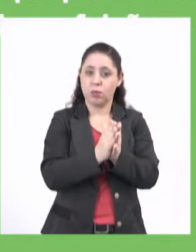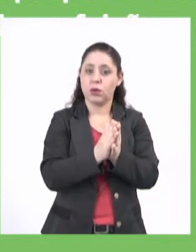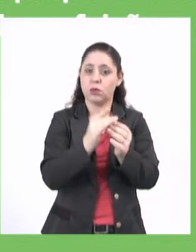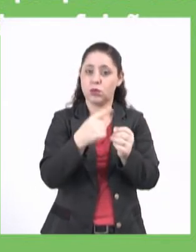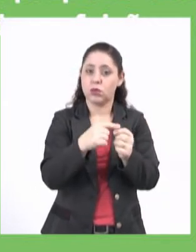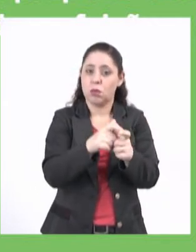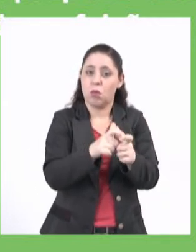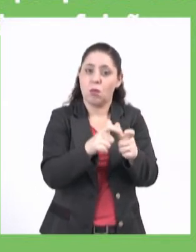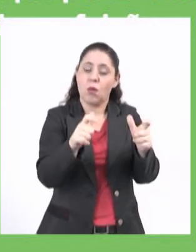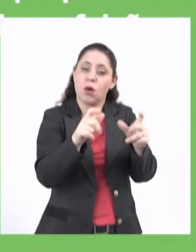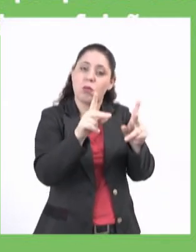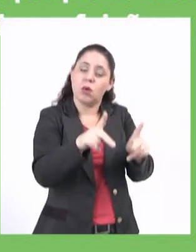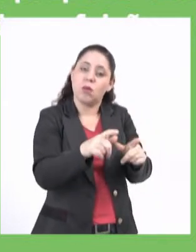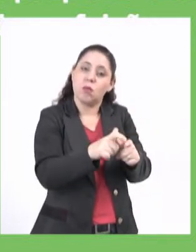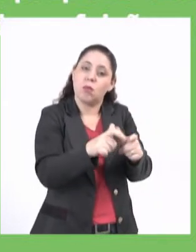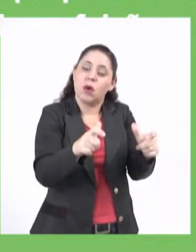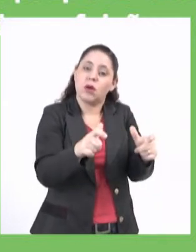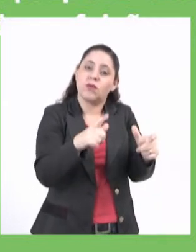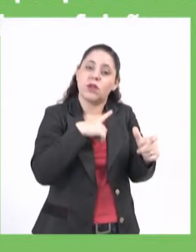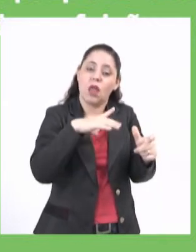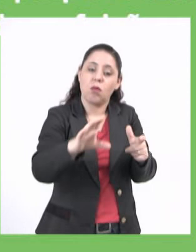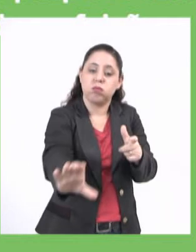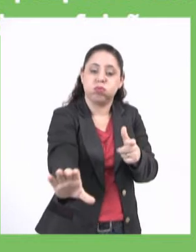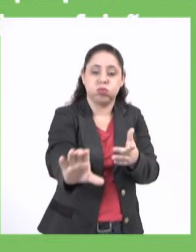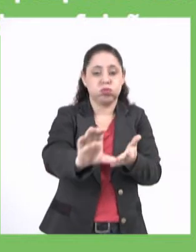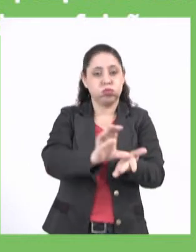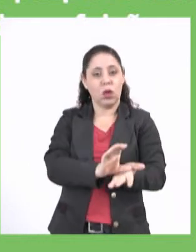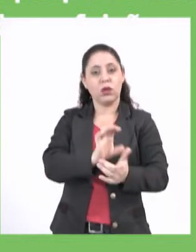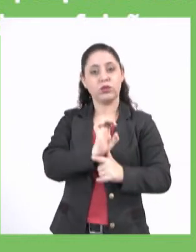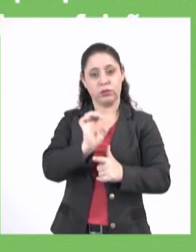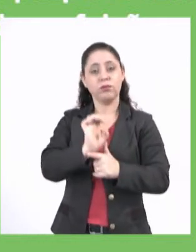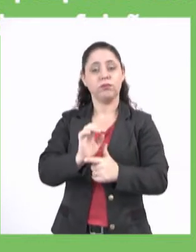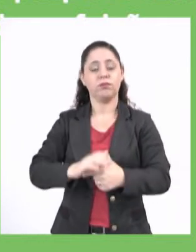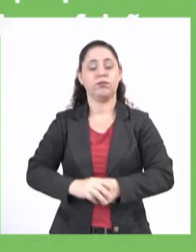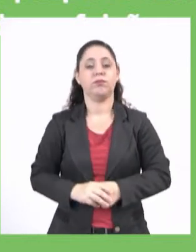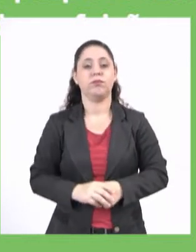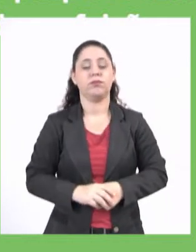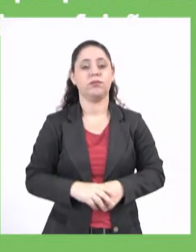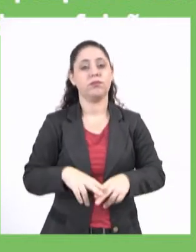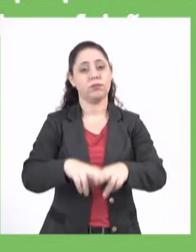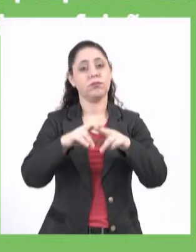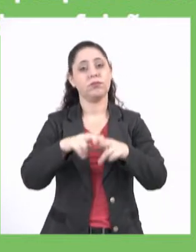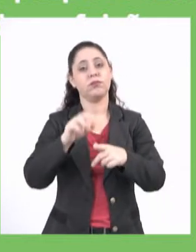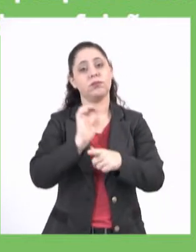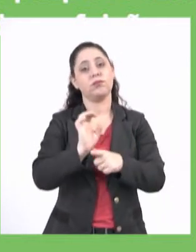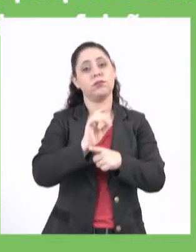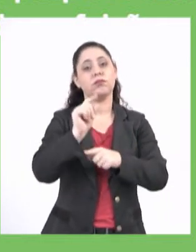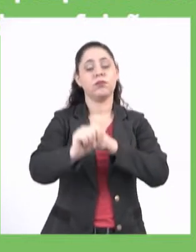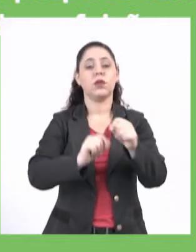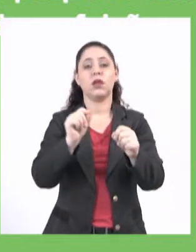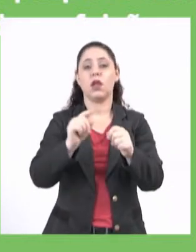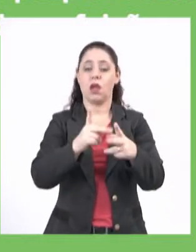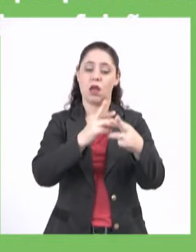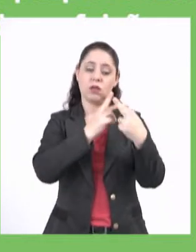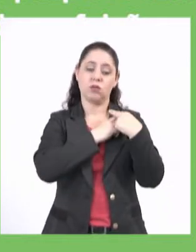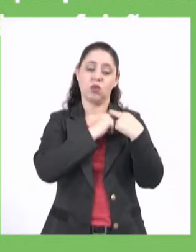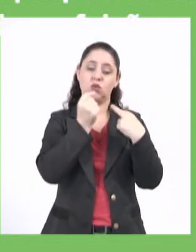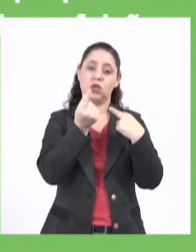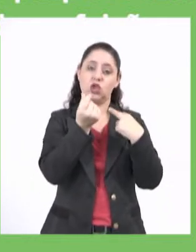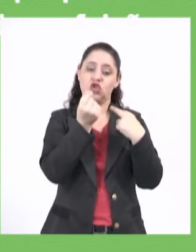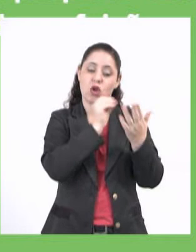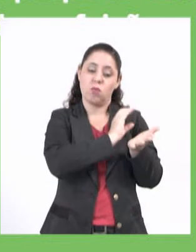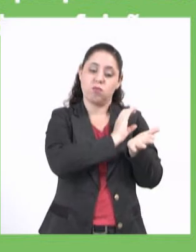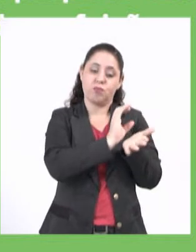a sua população, maior ele ia receber um repasse do Estado, né? Então, o Estado ficaria responsável pelo